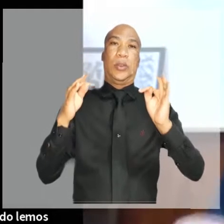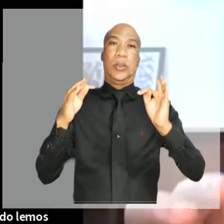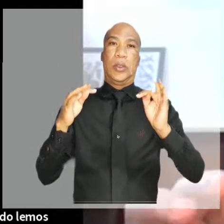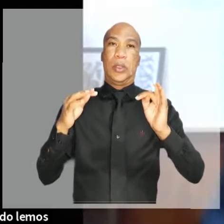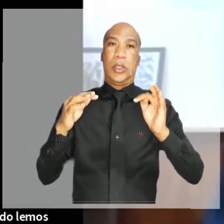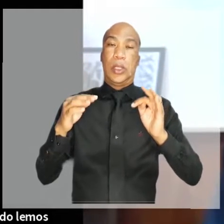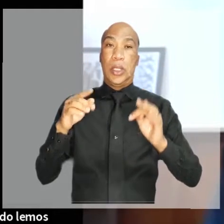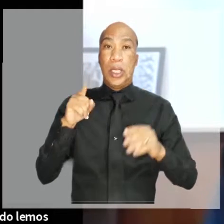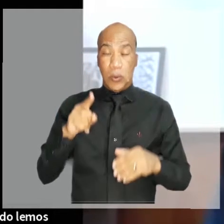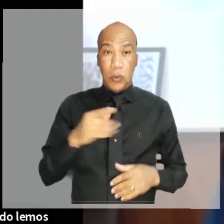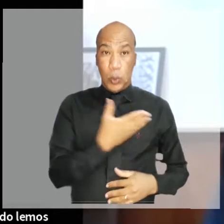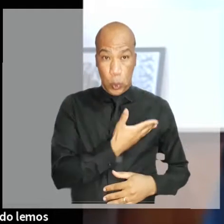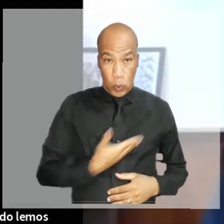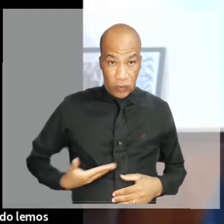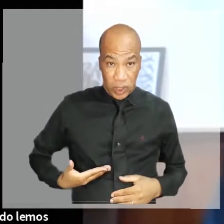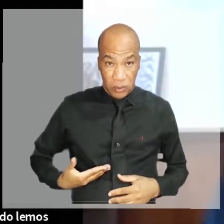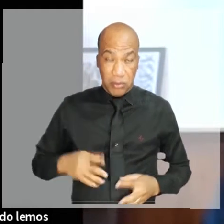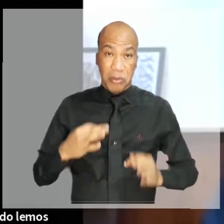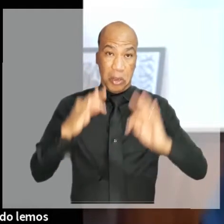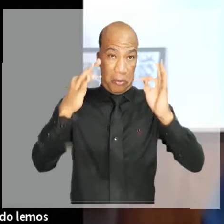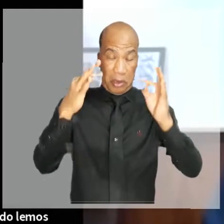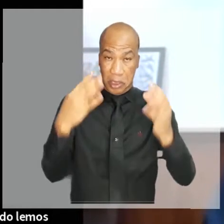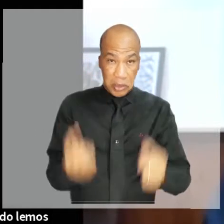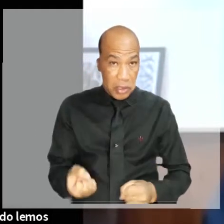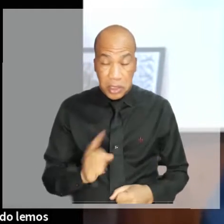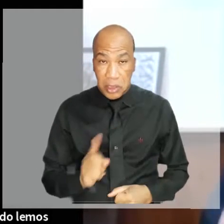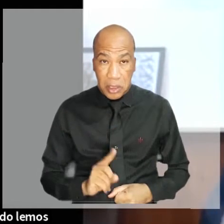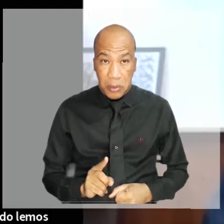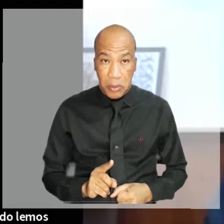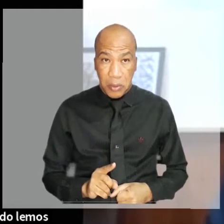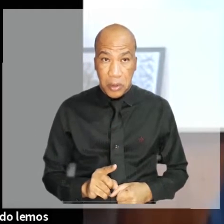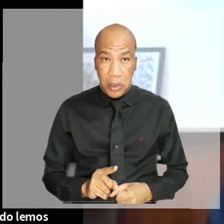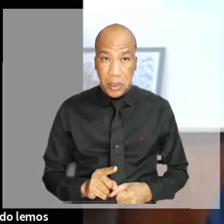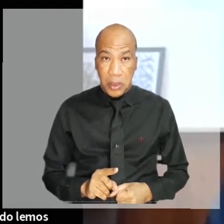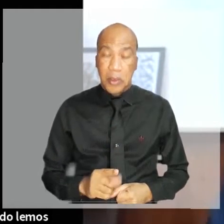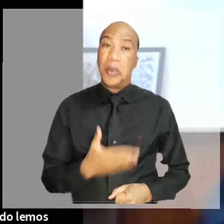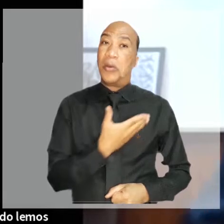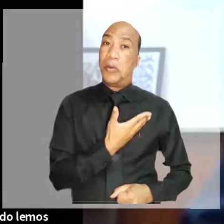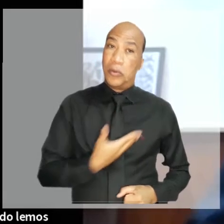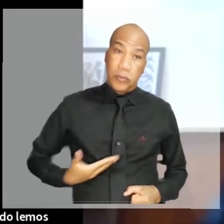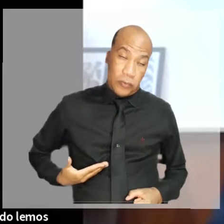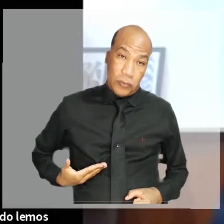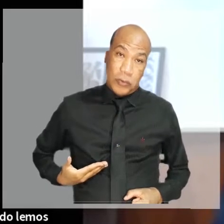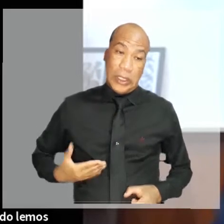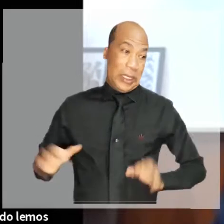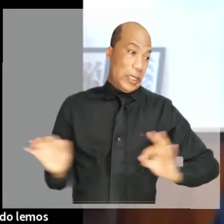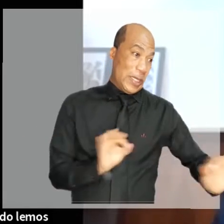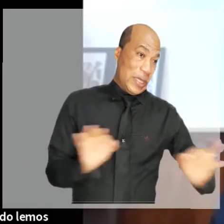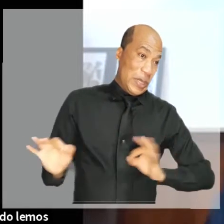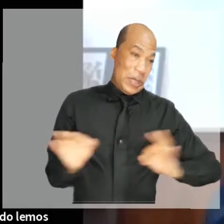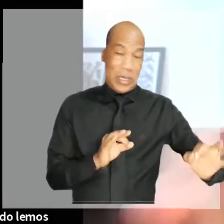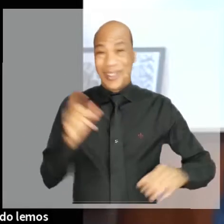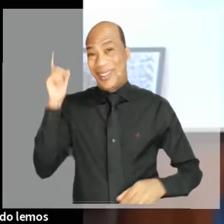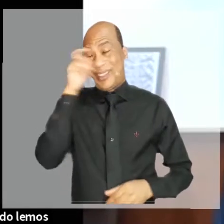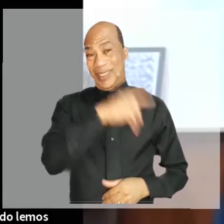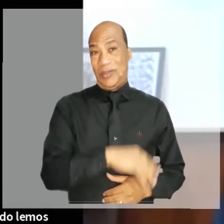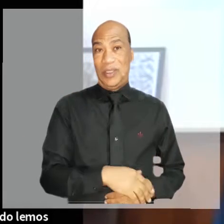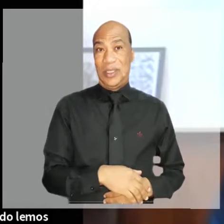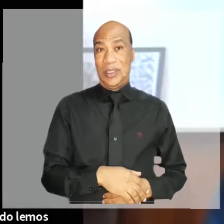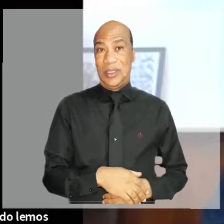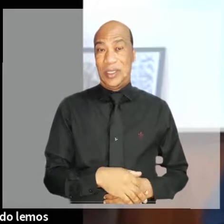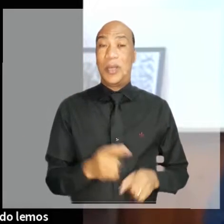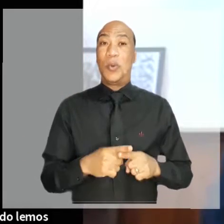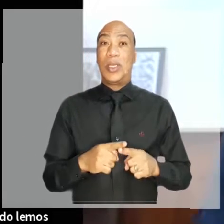não vira digital perde a capacidade de governar, porque a vida das pessoas ela está se tornando cada vez